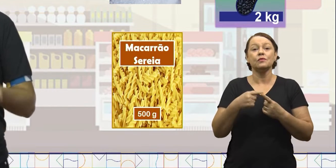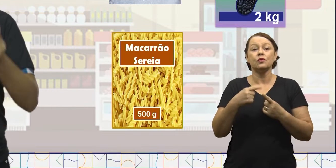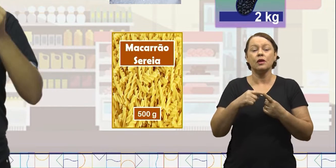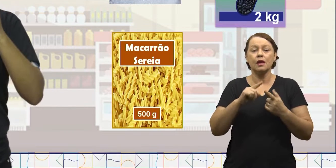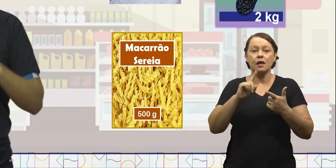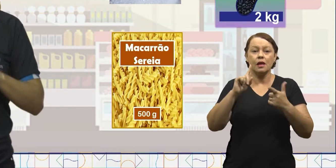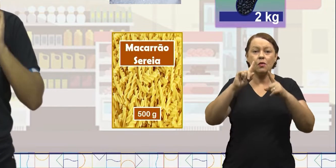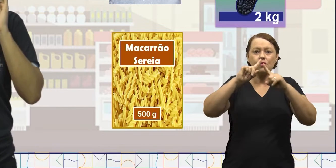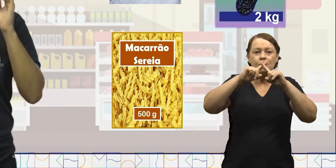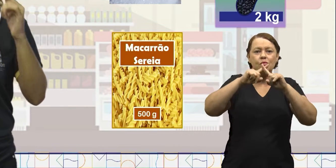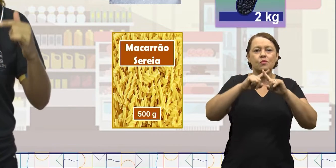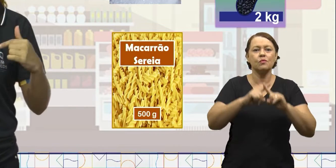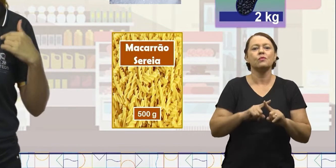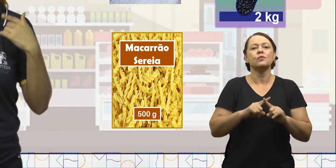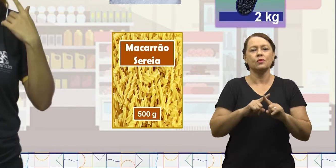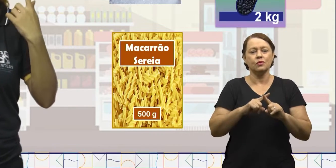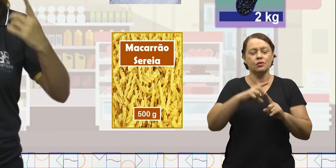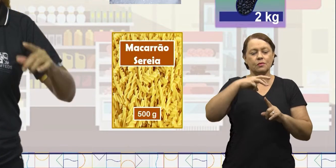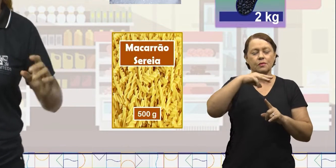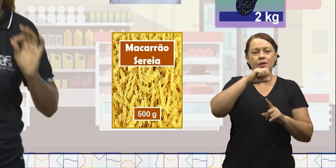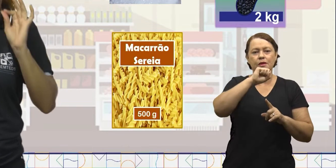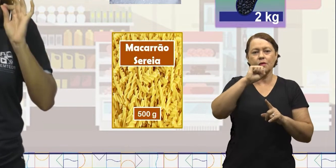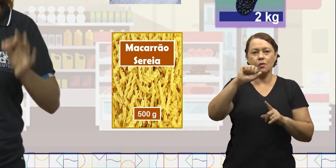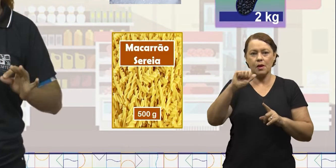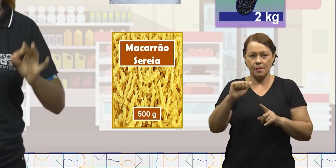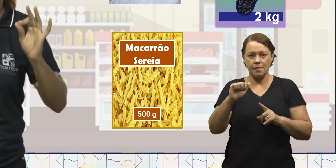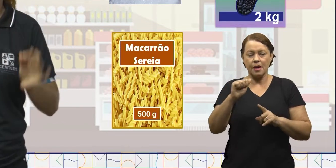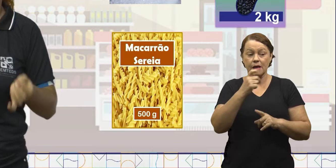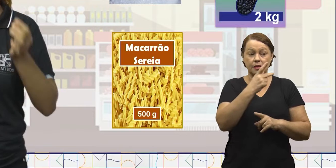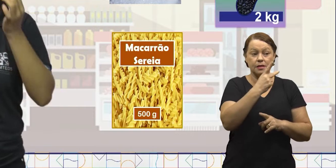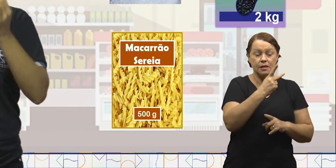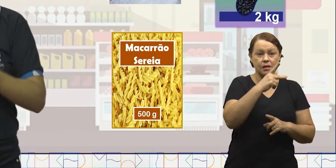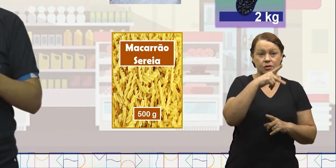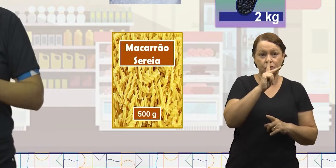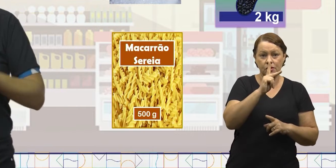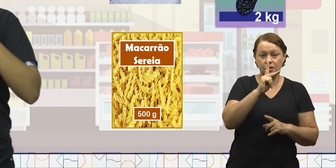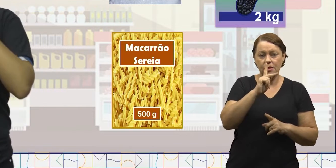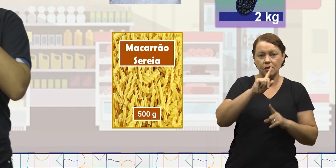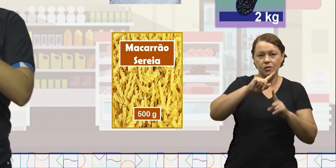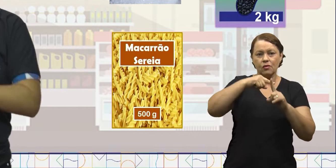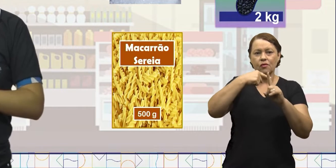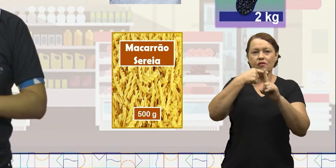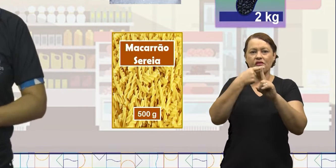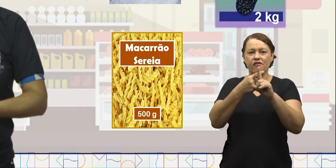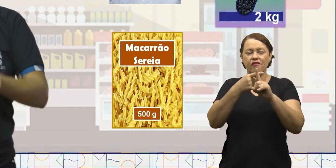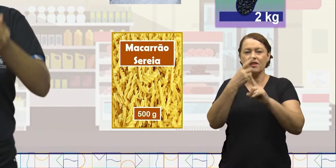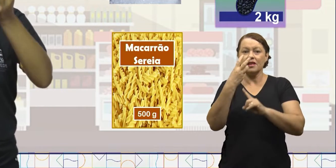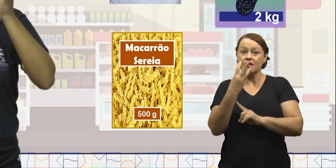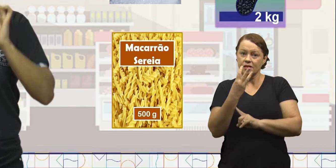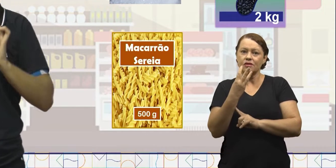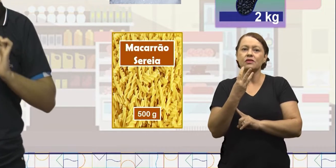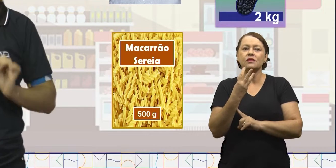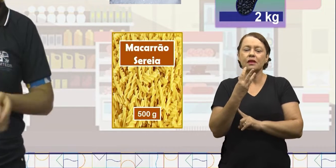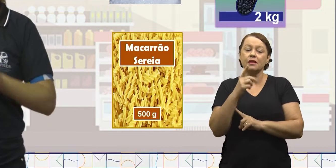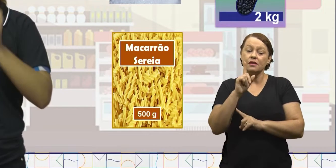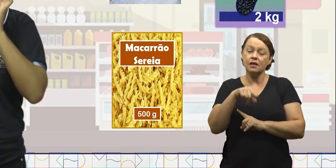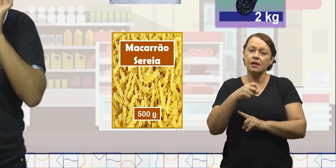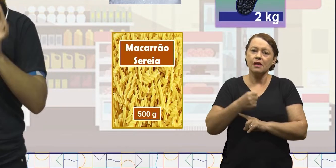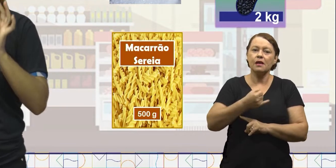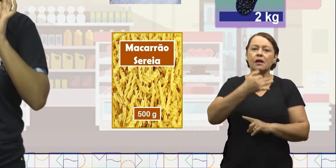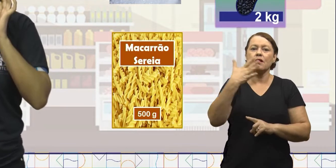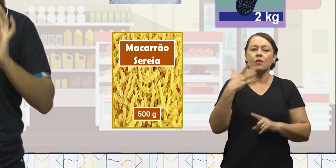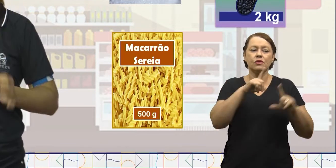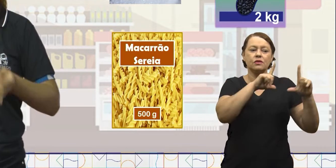quilos. Basta eu multiplicar a massa de 2 quilos por 3, que é referente